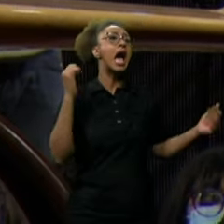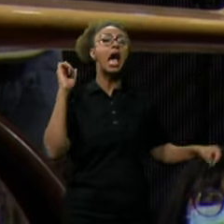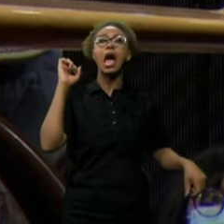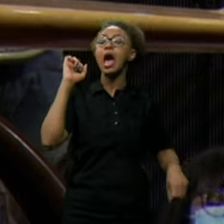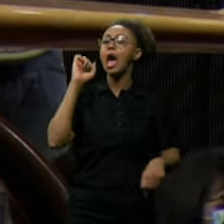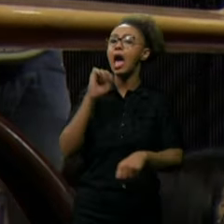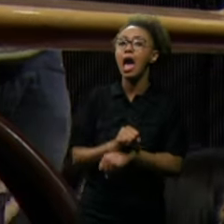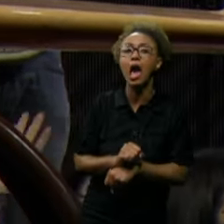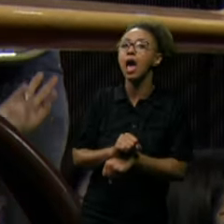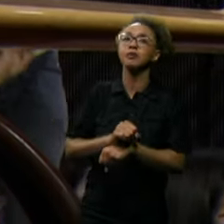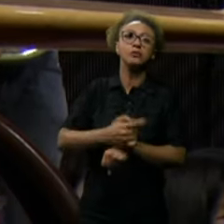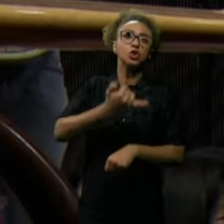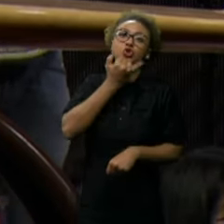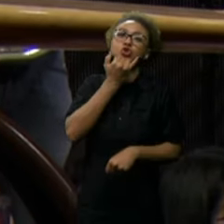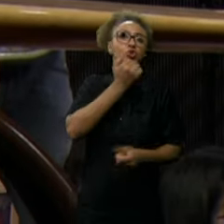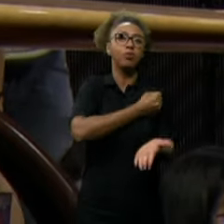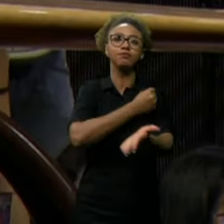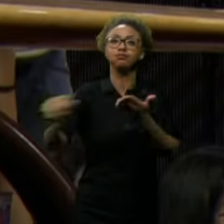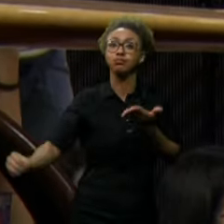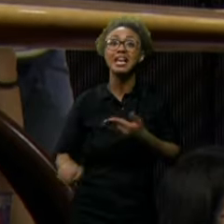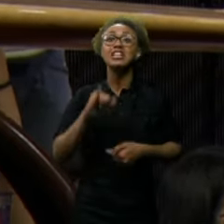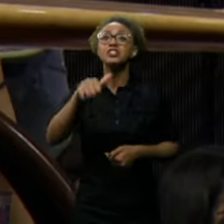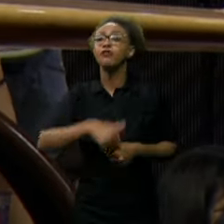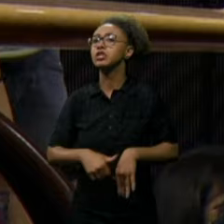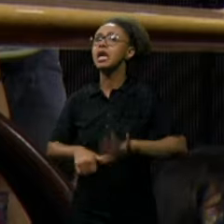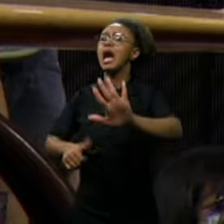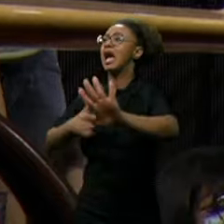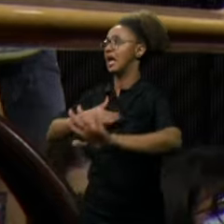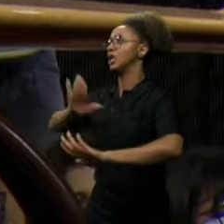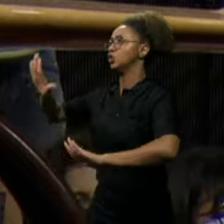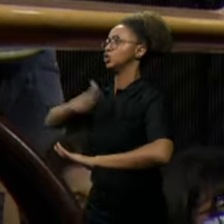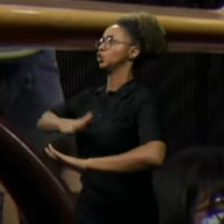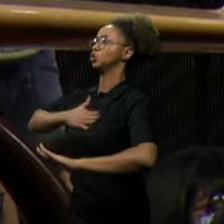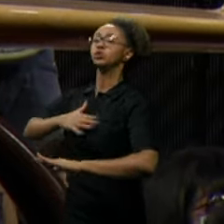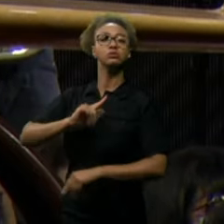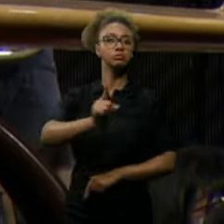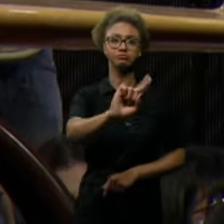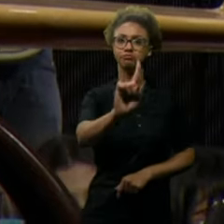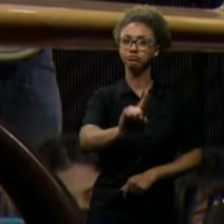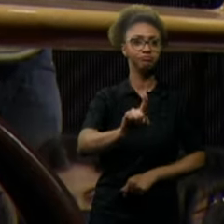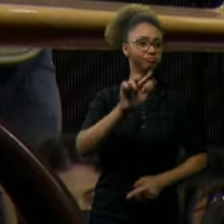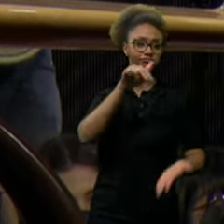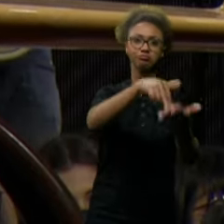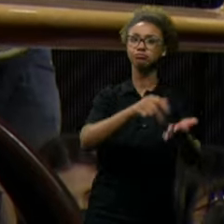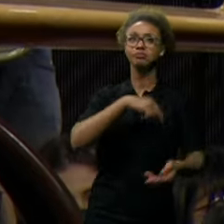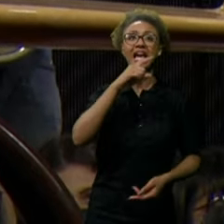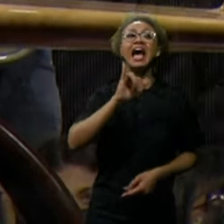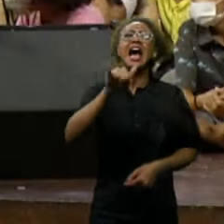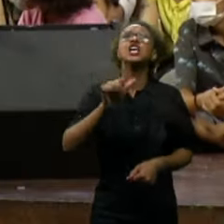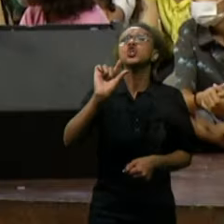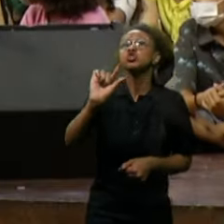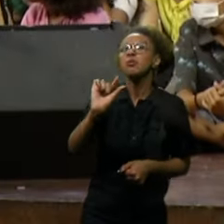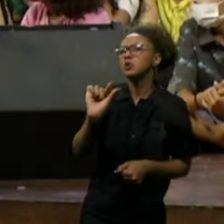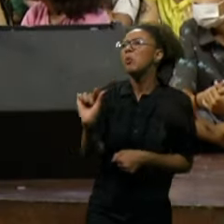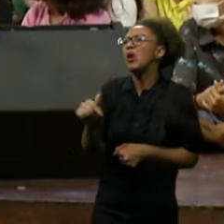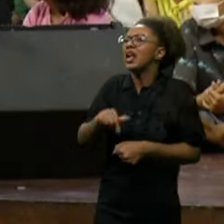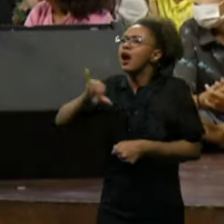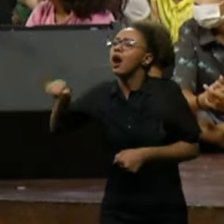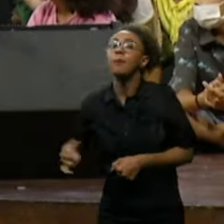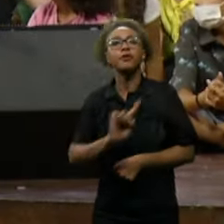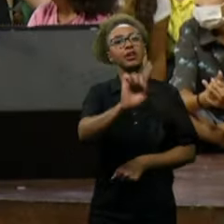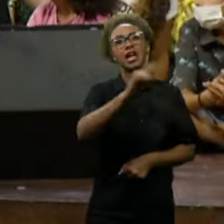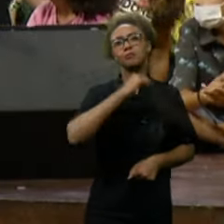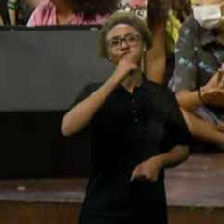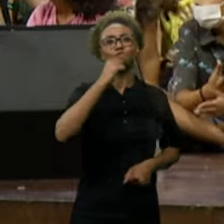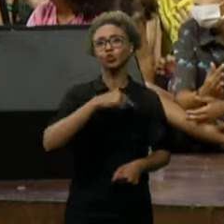para conversar você não chega se você parar para tomar mais uma você não chega se você parar para dançar só mais uma vez que você não chega